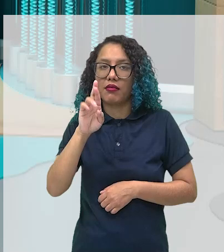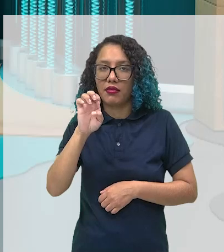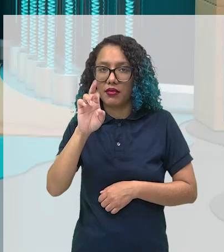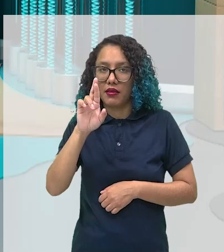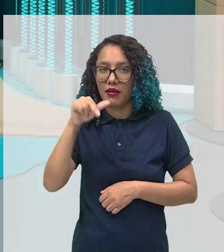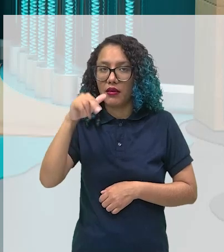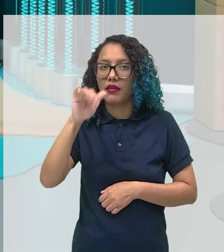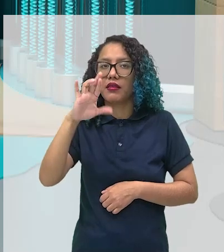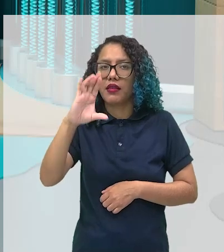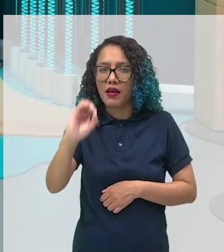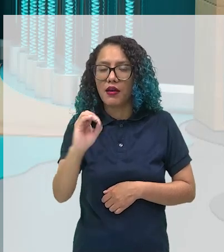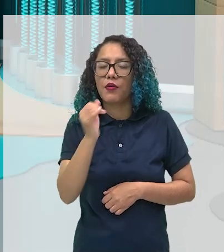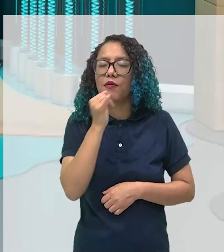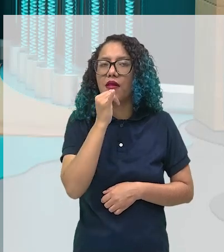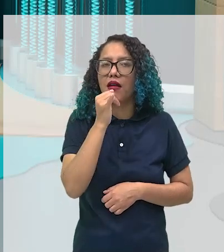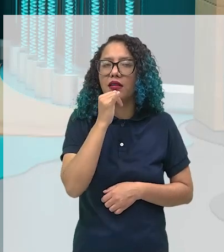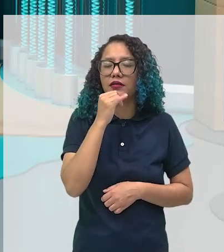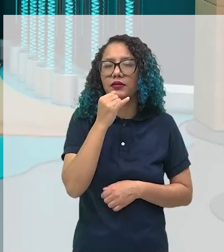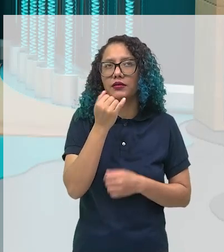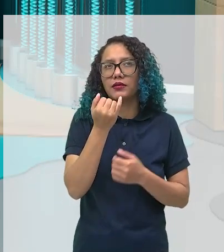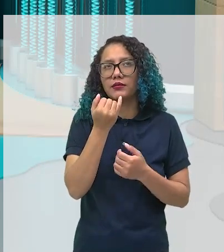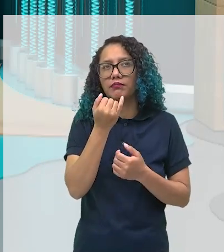certa sensação de